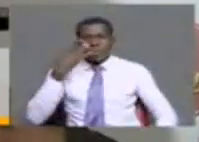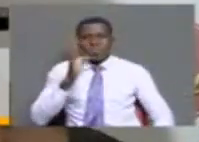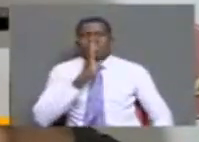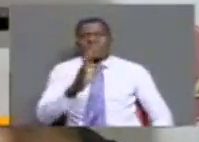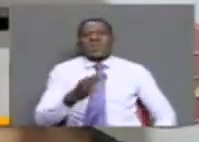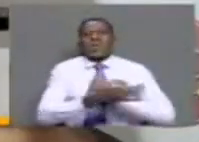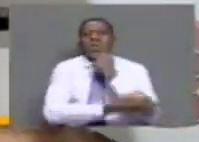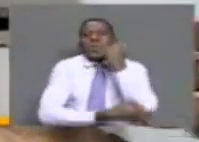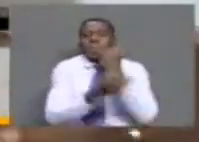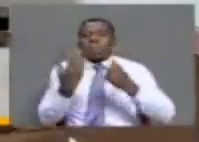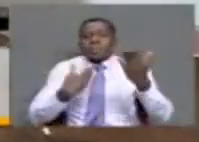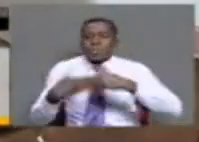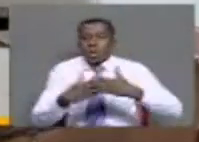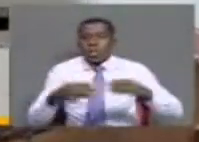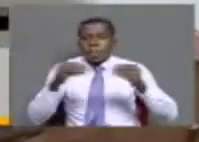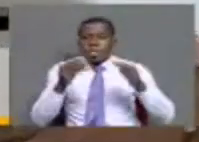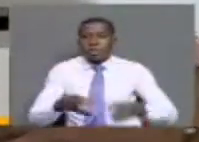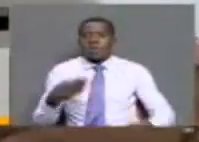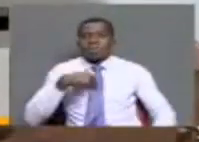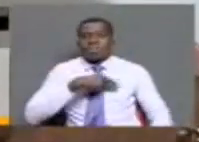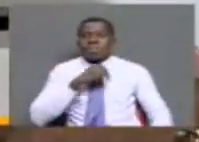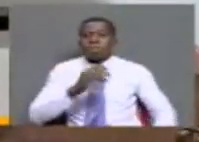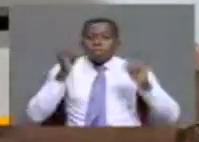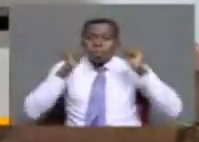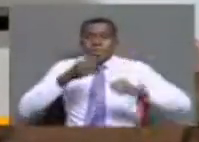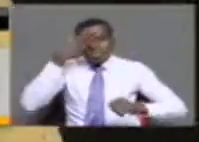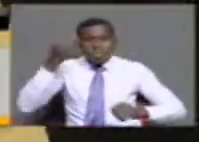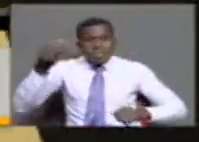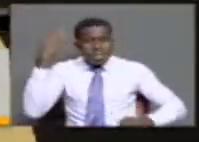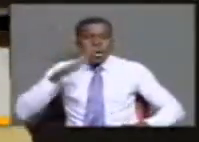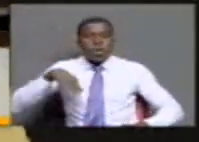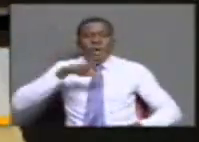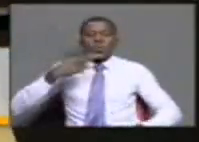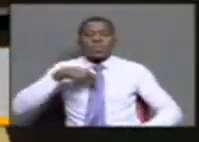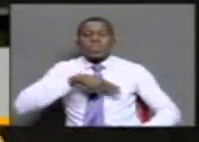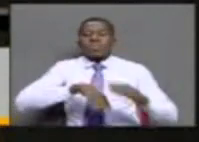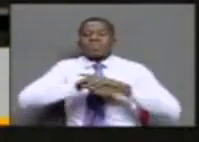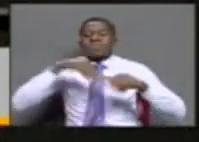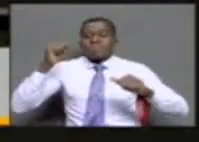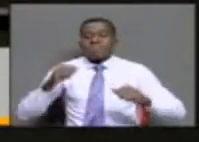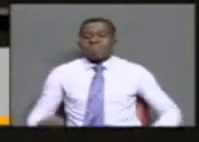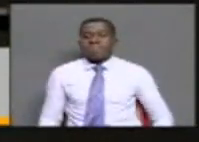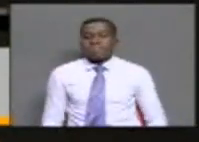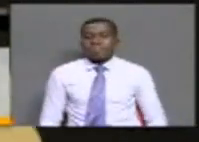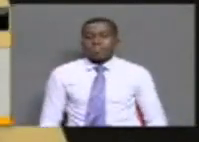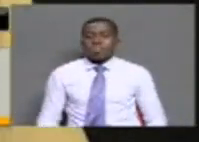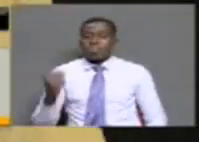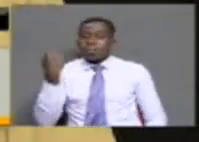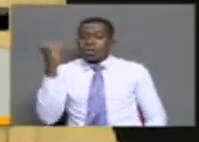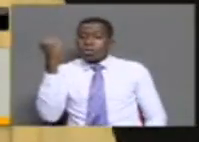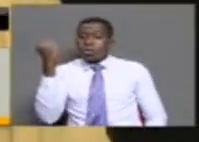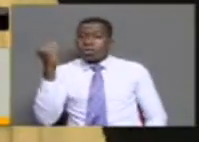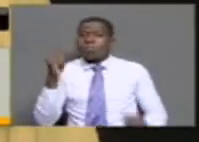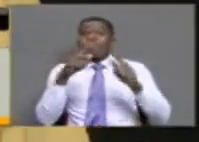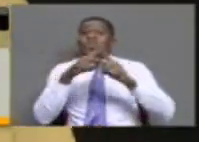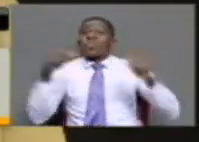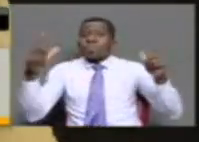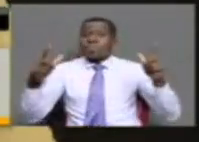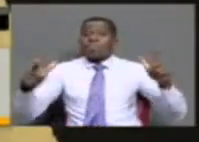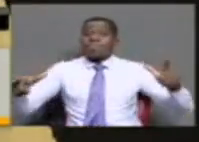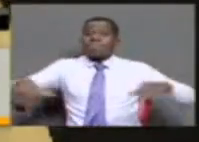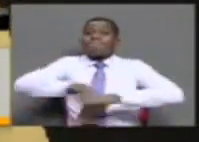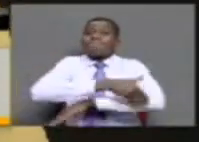mas entendemos que nunca nos devemos esquecer das nossas raízes. Sambizanga é um grande bairro que eu penso que muito devíamos